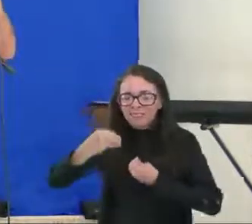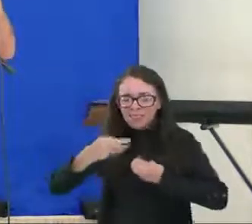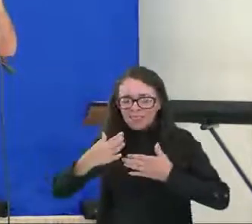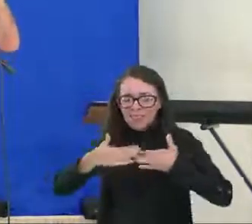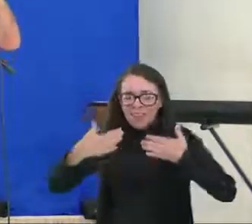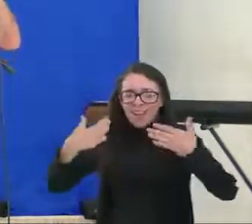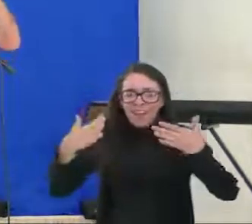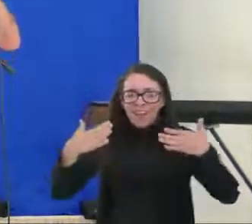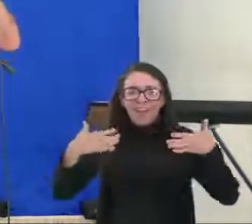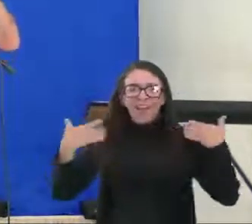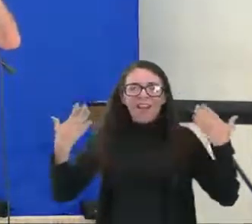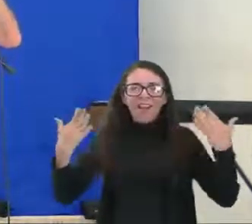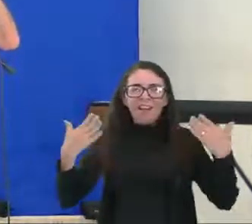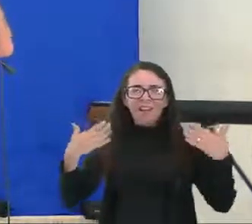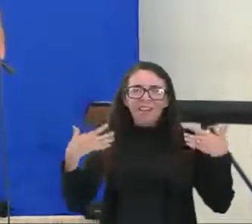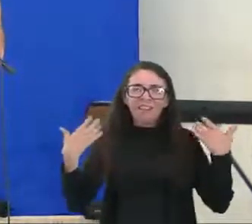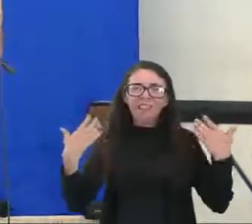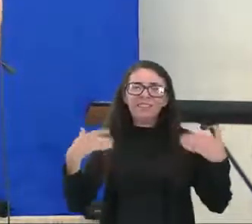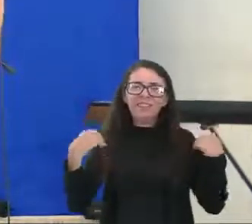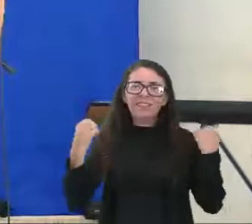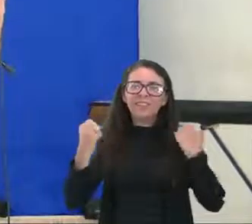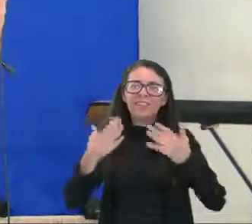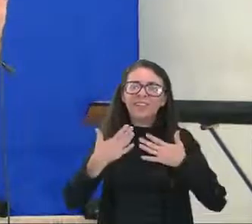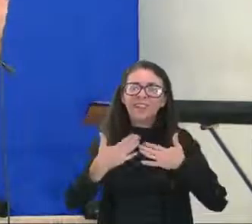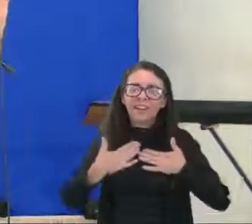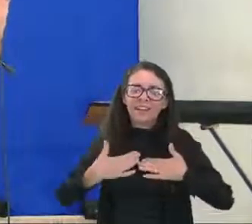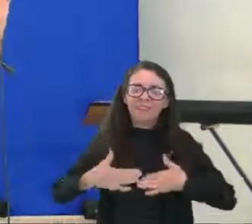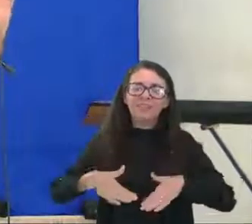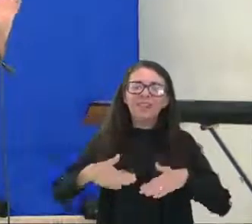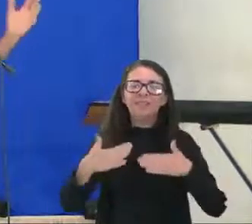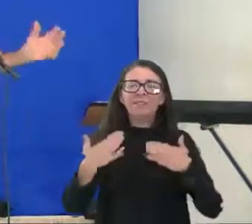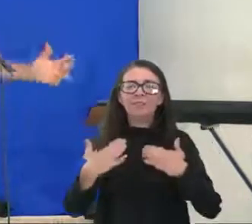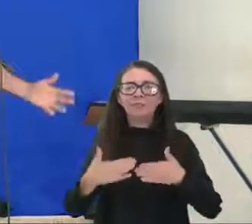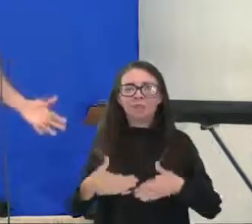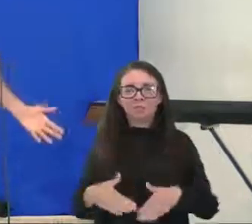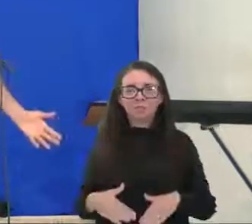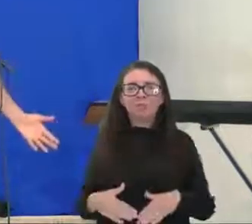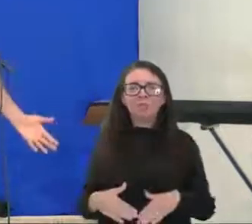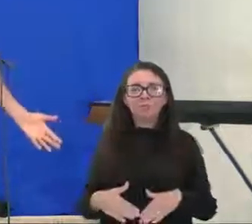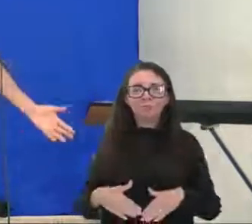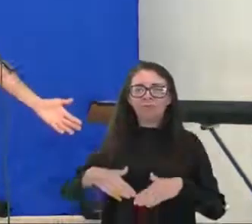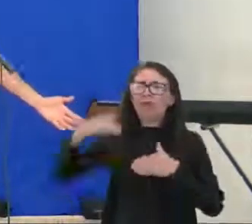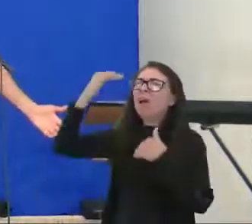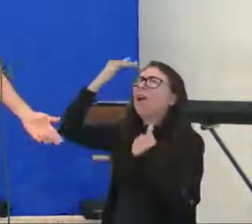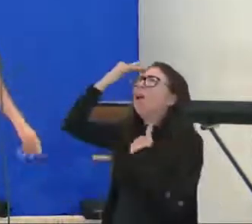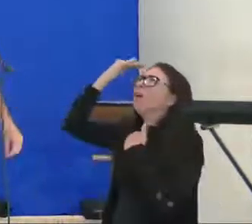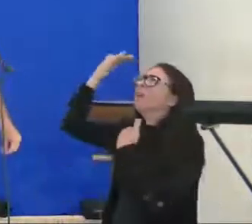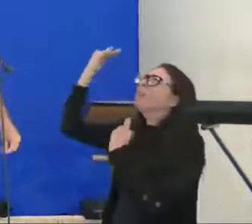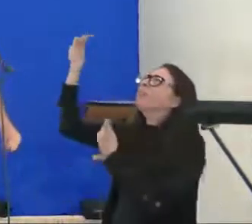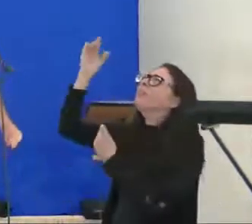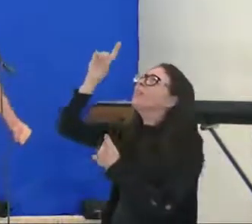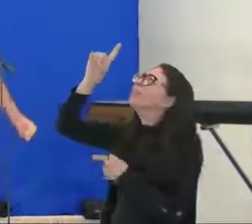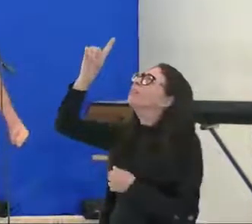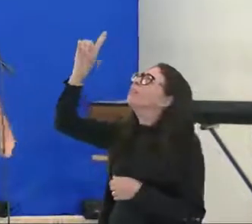Se vocês estão, se a gente está ouvindo isso e também está falando assim, pensando, eu não consigo, né? Como é que eu vou?